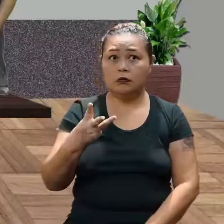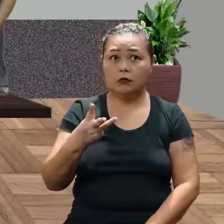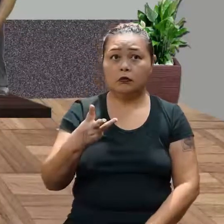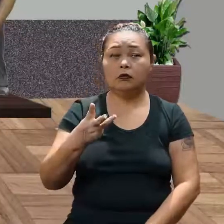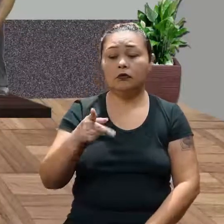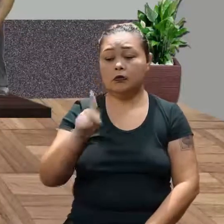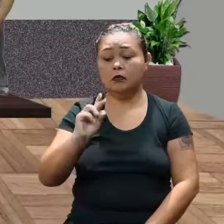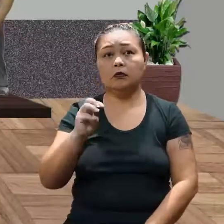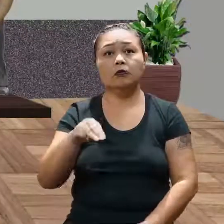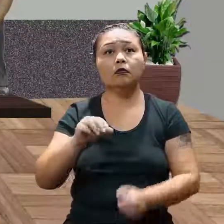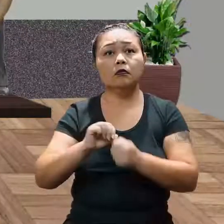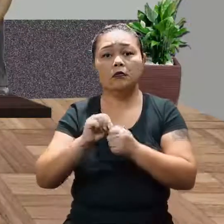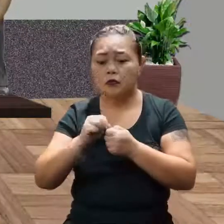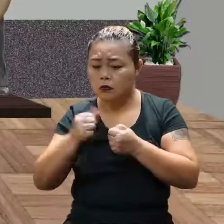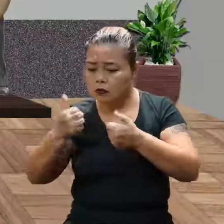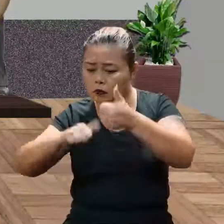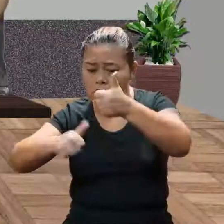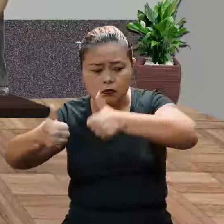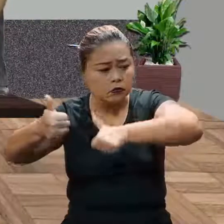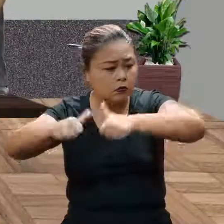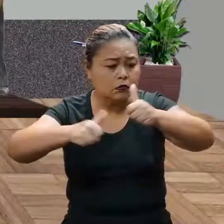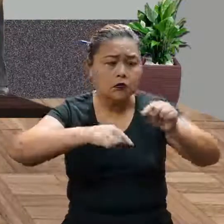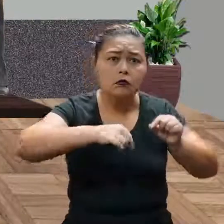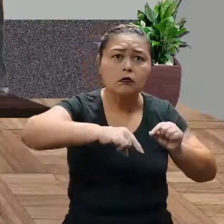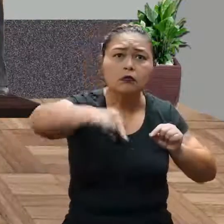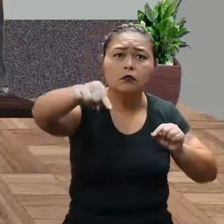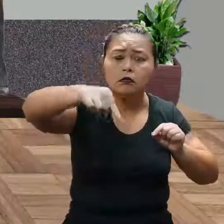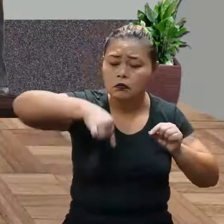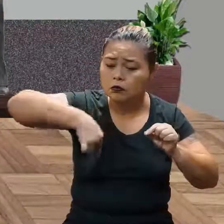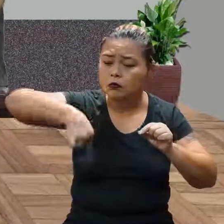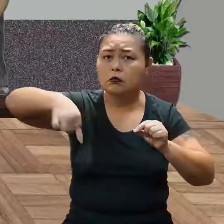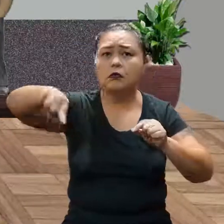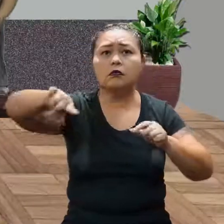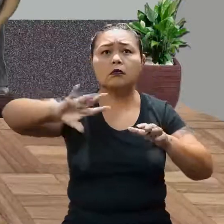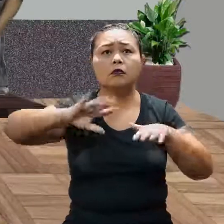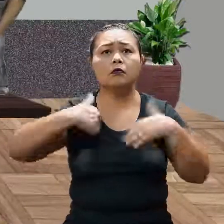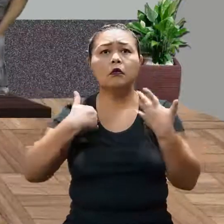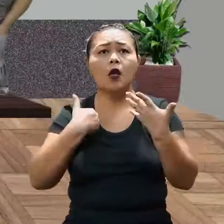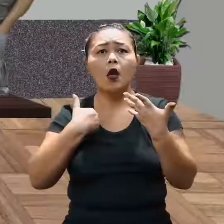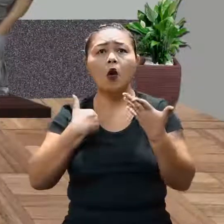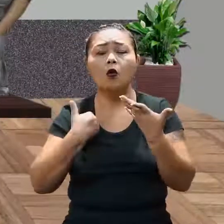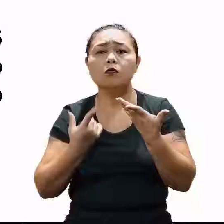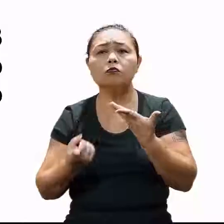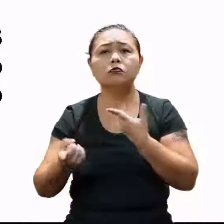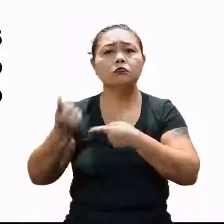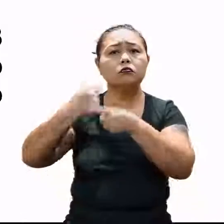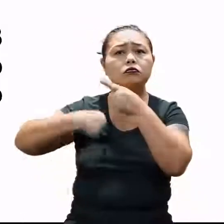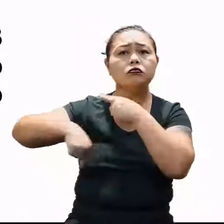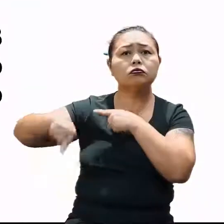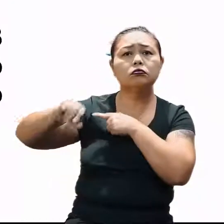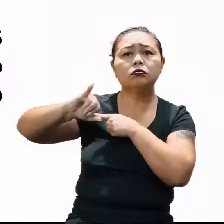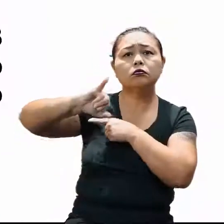1.653 quilômetros de reconhecimento, tendo voltado aos nossos trechos do Juruena à Serra do